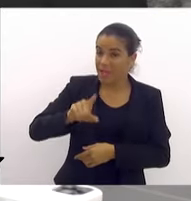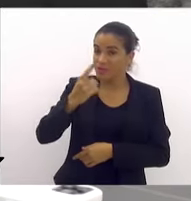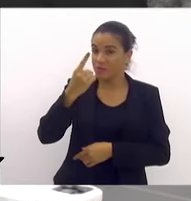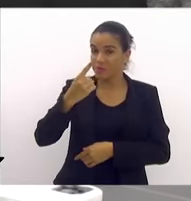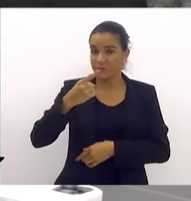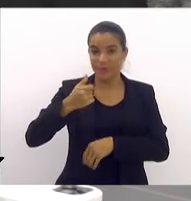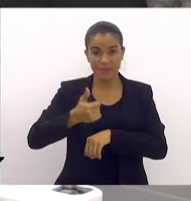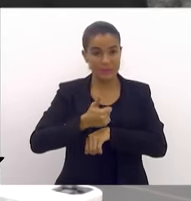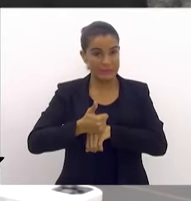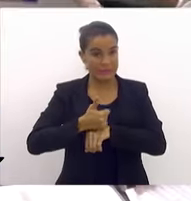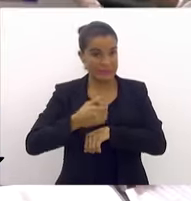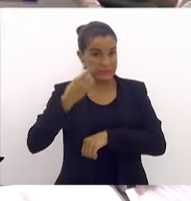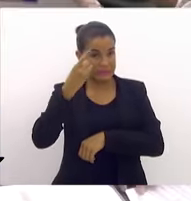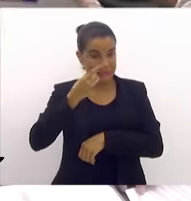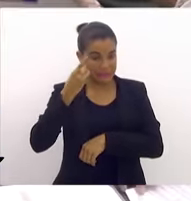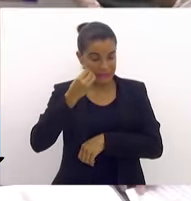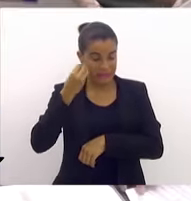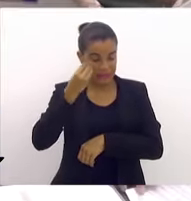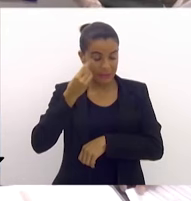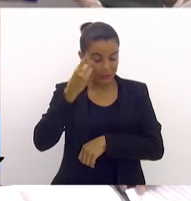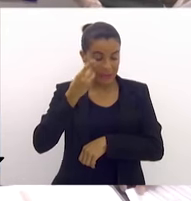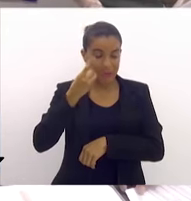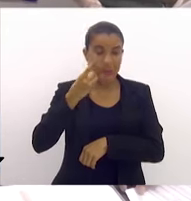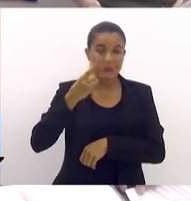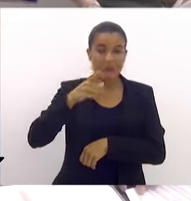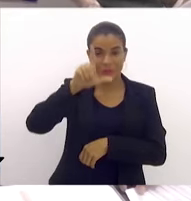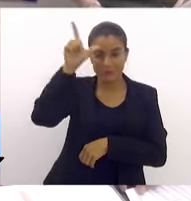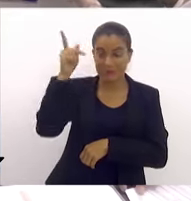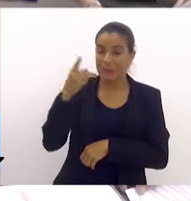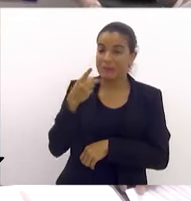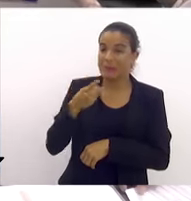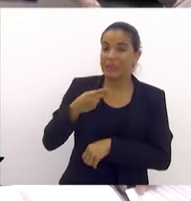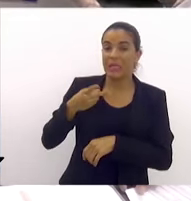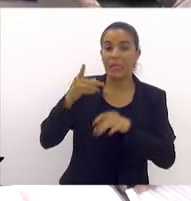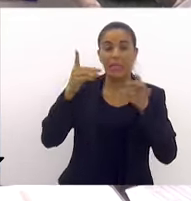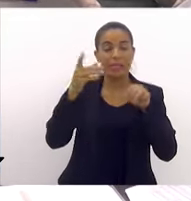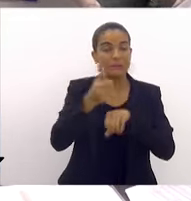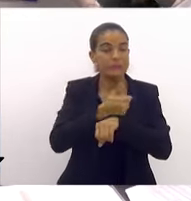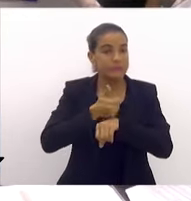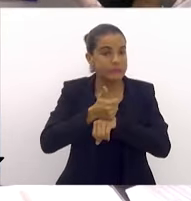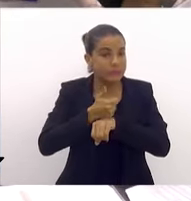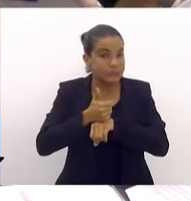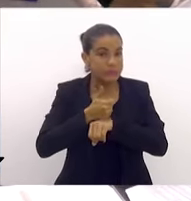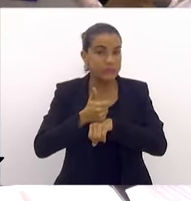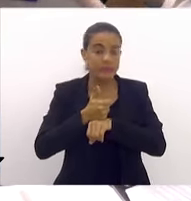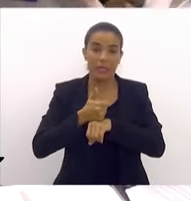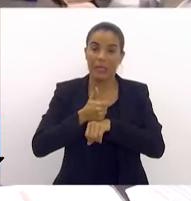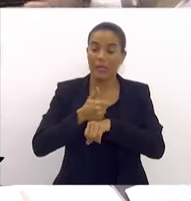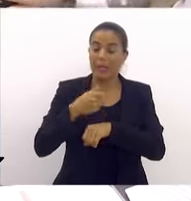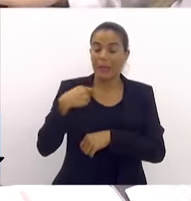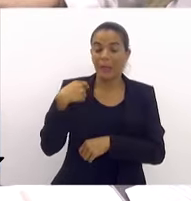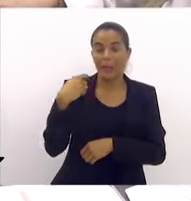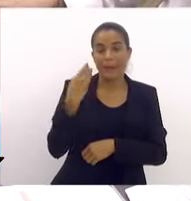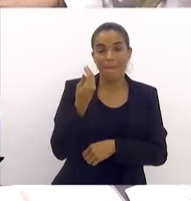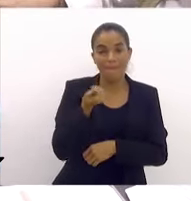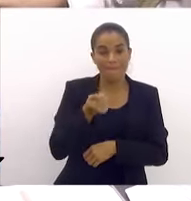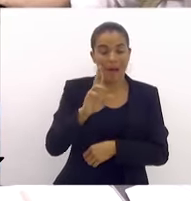Especialidade do deputado Luiz Paulo. Nome de bares. Especialista em bares. Italiano. Italiano. Vernáculo